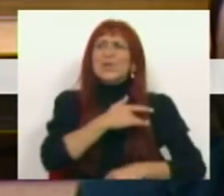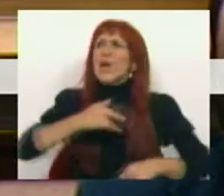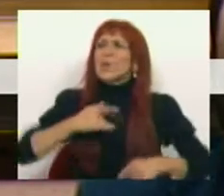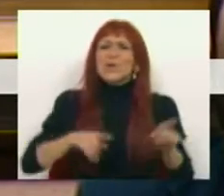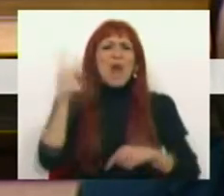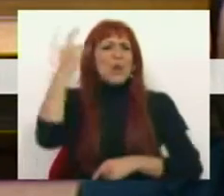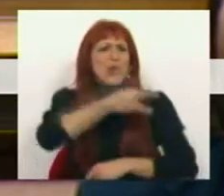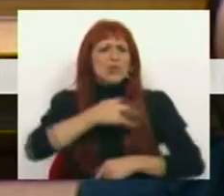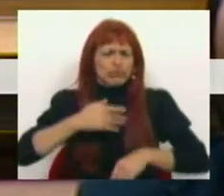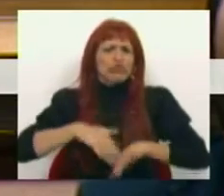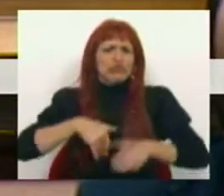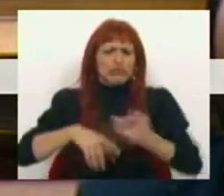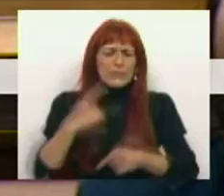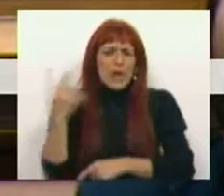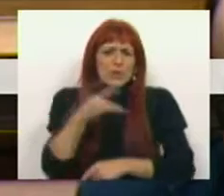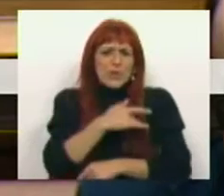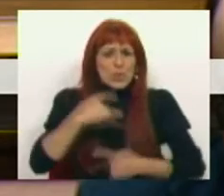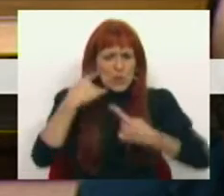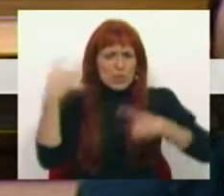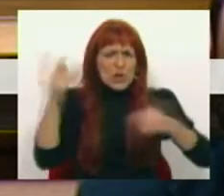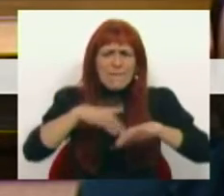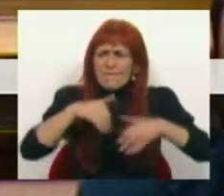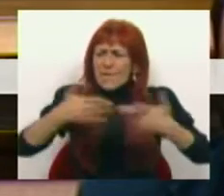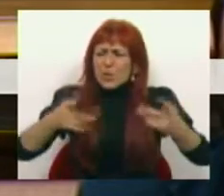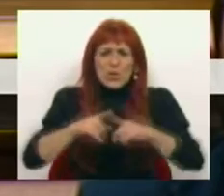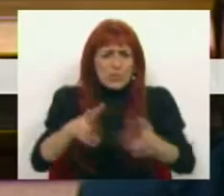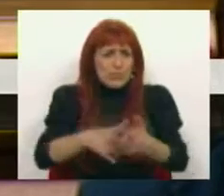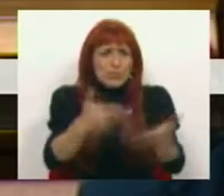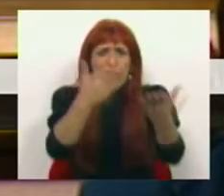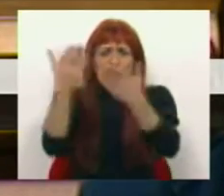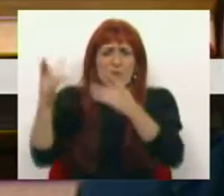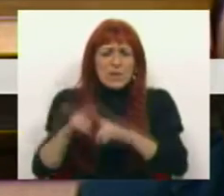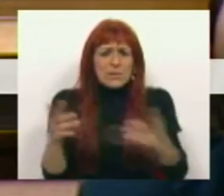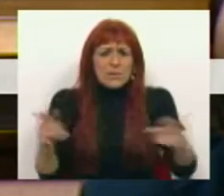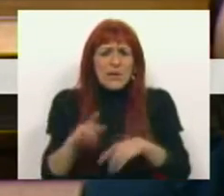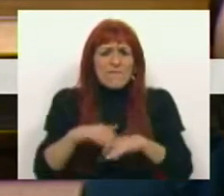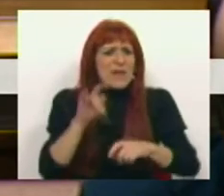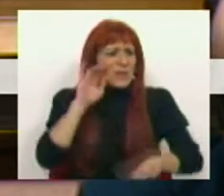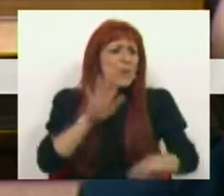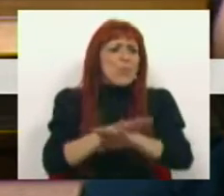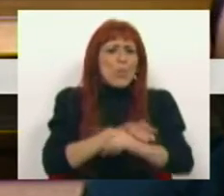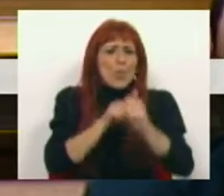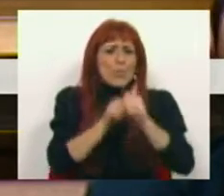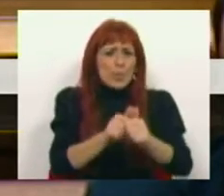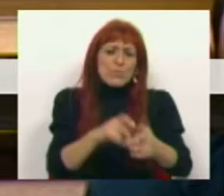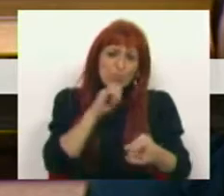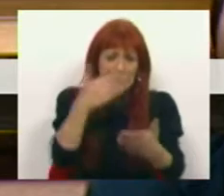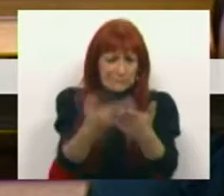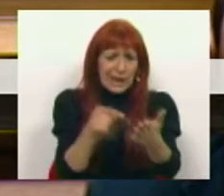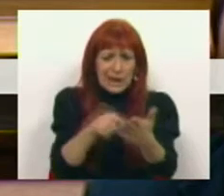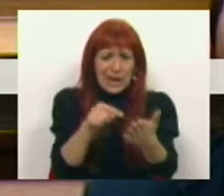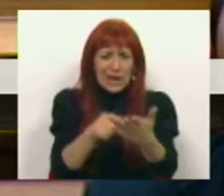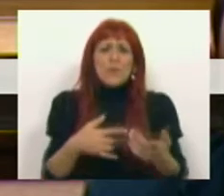e a Autoridade de Saúde Pública já faz hoje na realidade, fazer essa provedoria, creio que poderia estar aqui